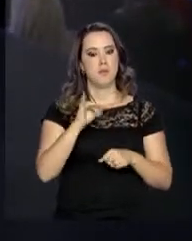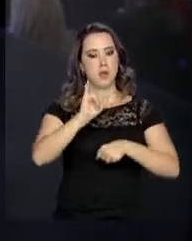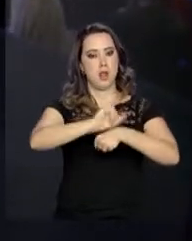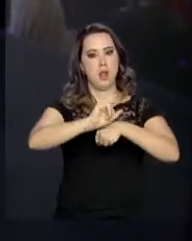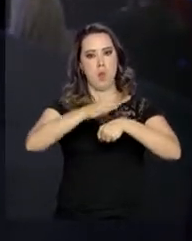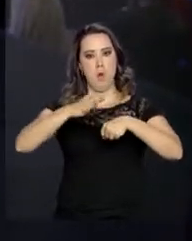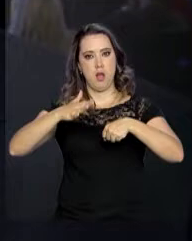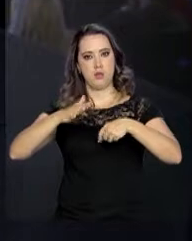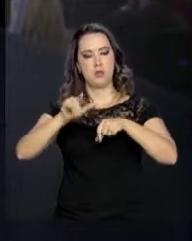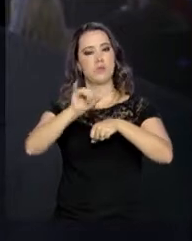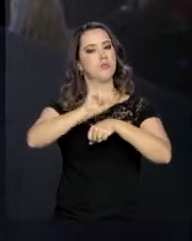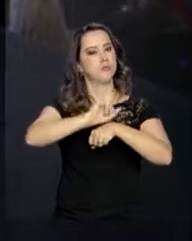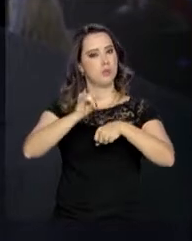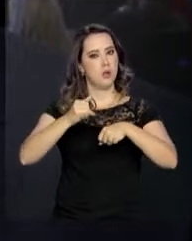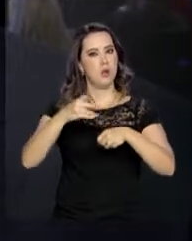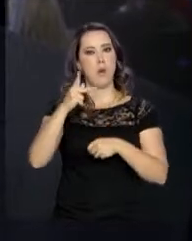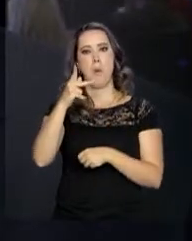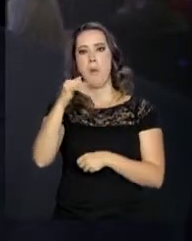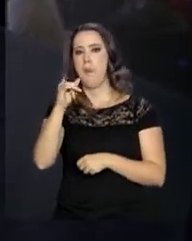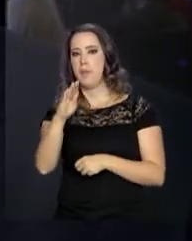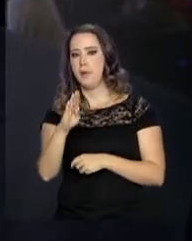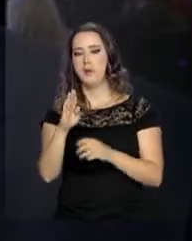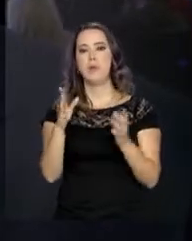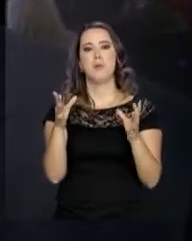desenvolvimento econômico pib são indissociáveis